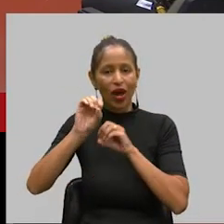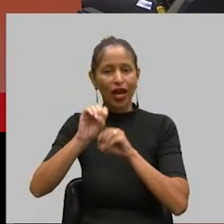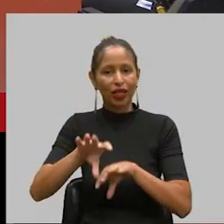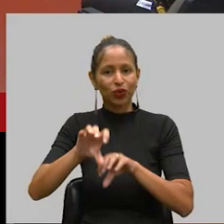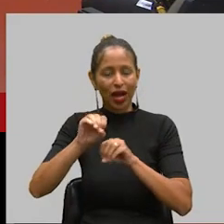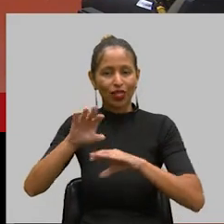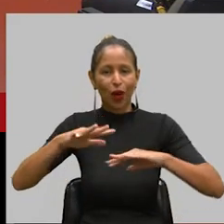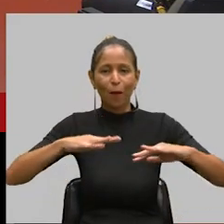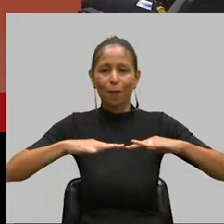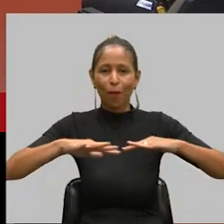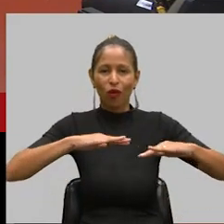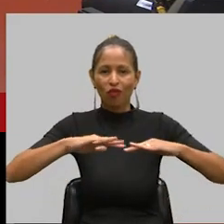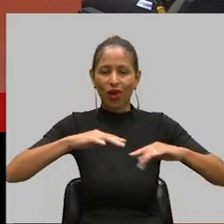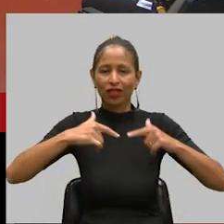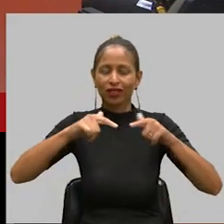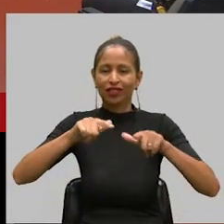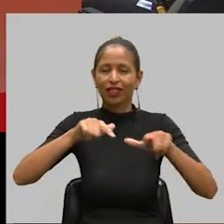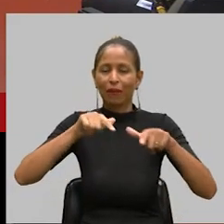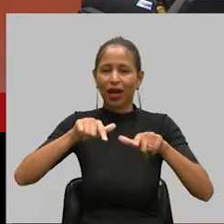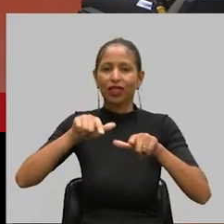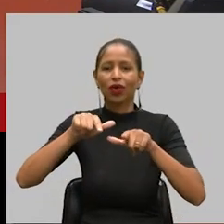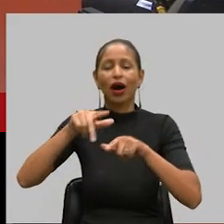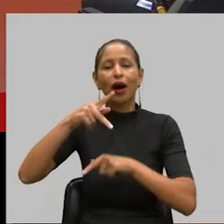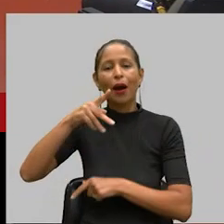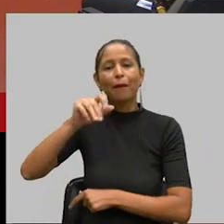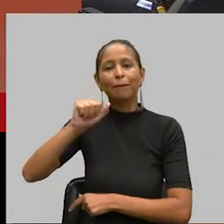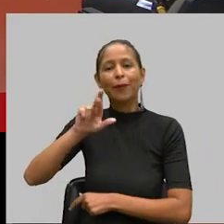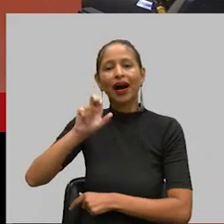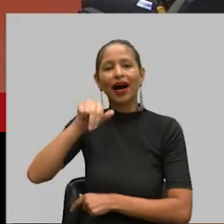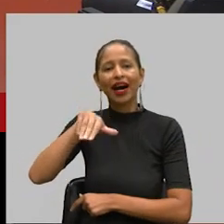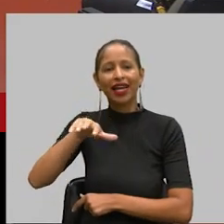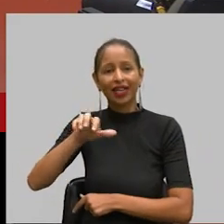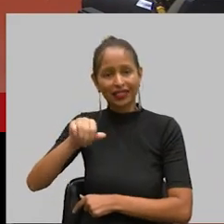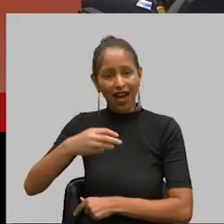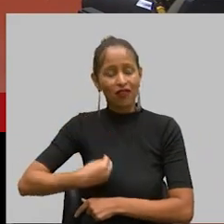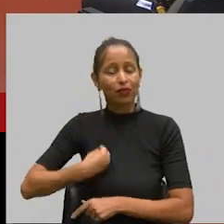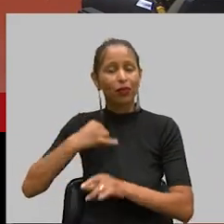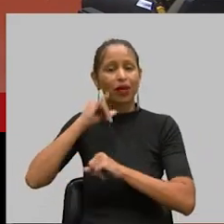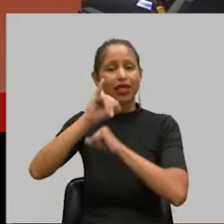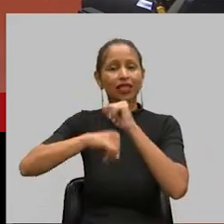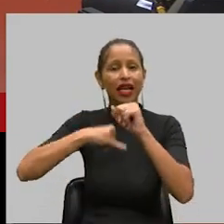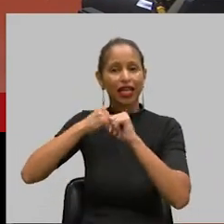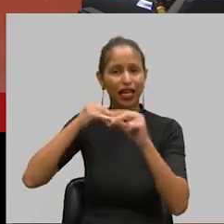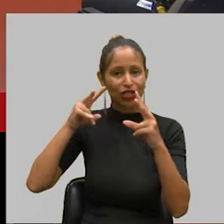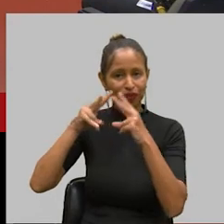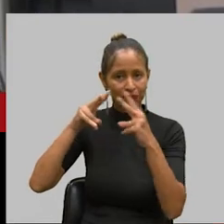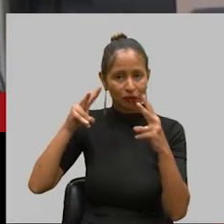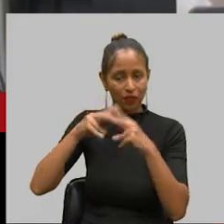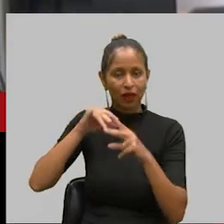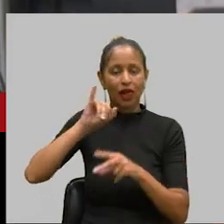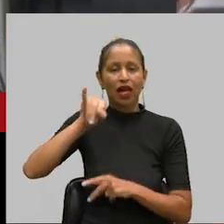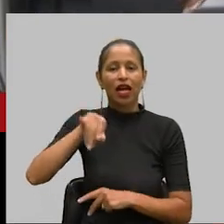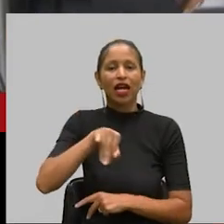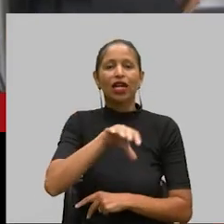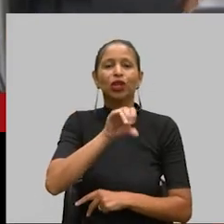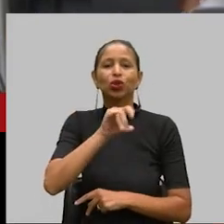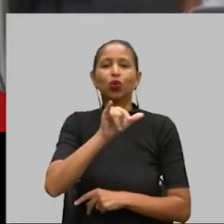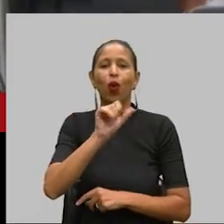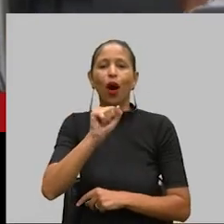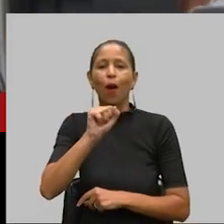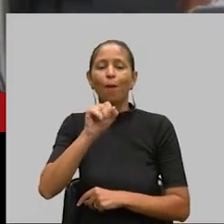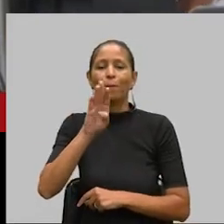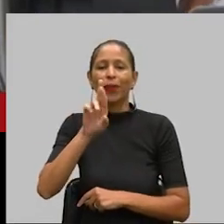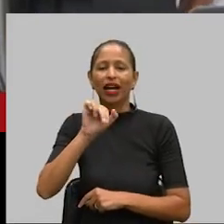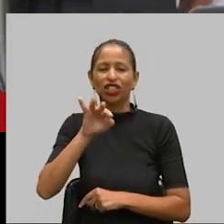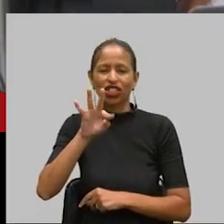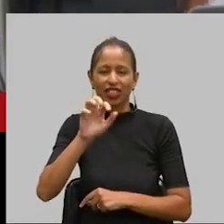do Movimento dos trabalhadores sem terra do Estado do Paraná vai participar virtualmente convidamos João Batista begn